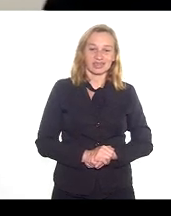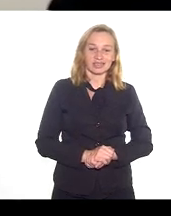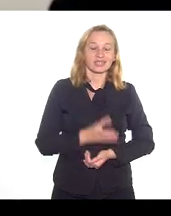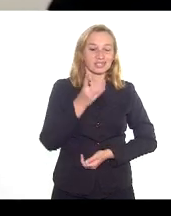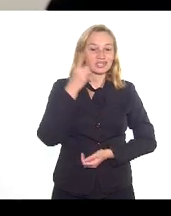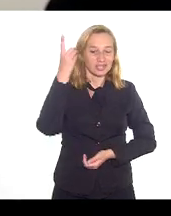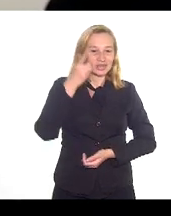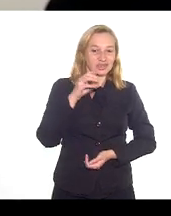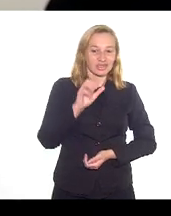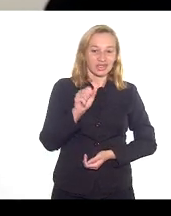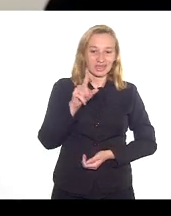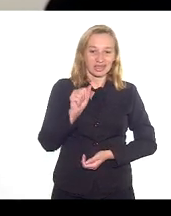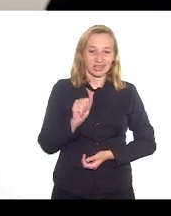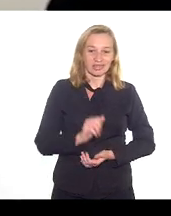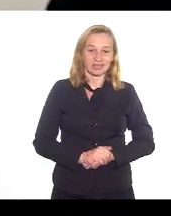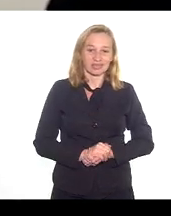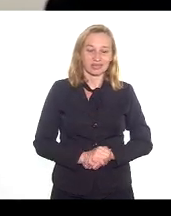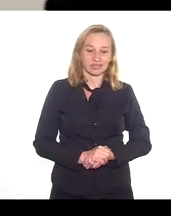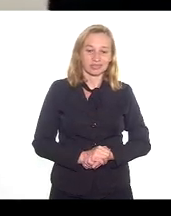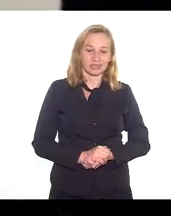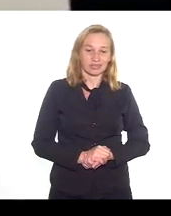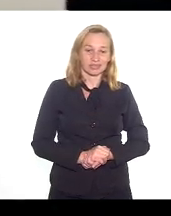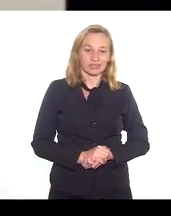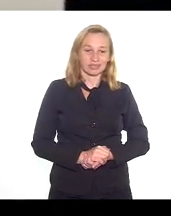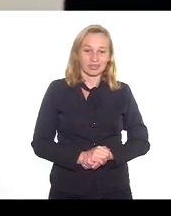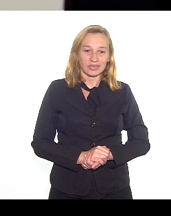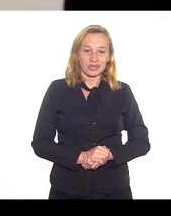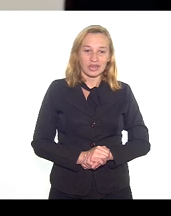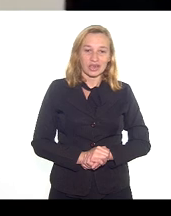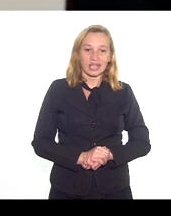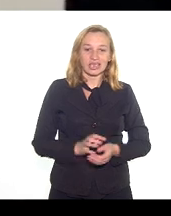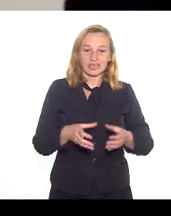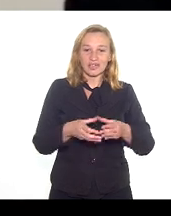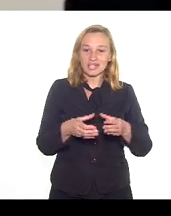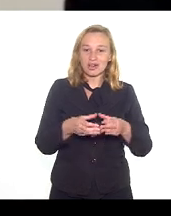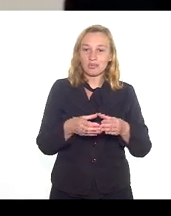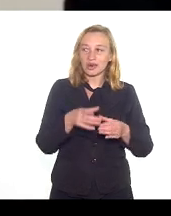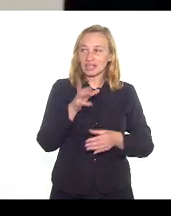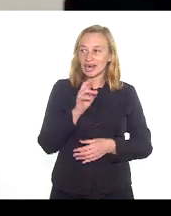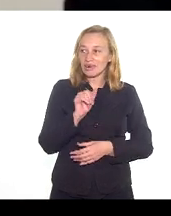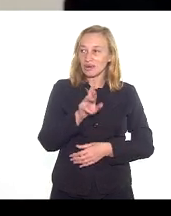Deputado Márcio Canella. Deputado Rodrigo Bacelar.